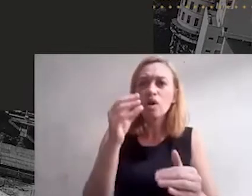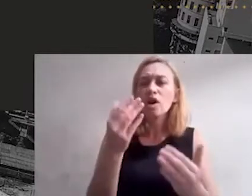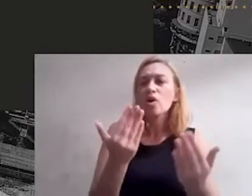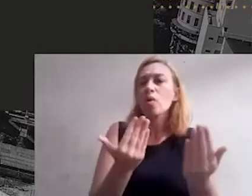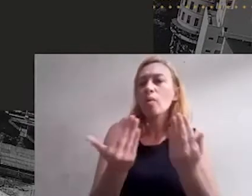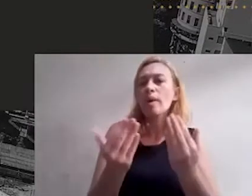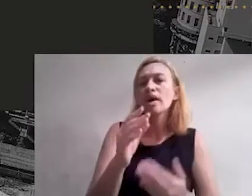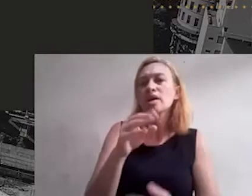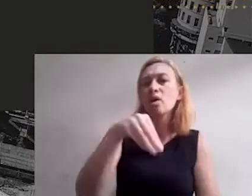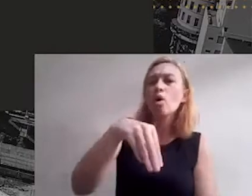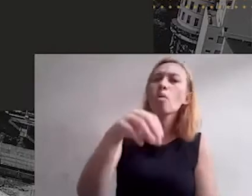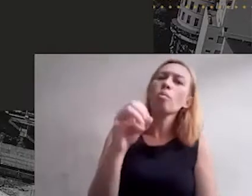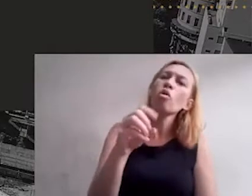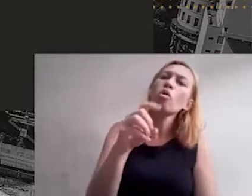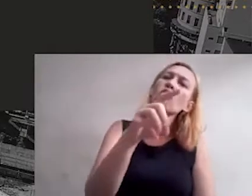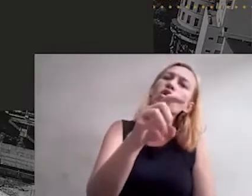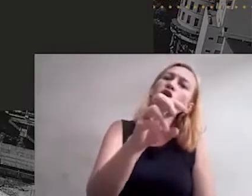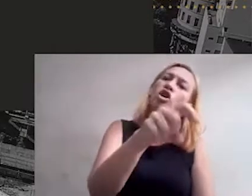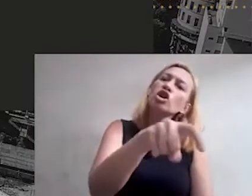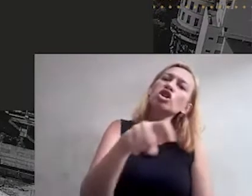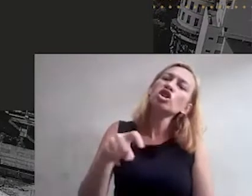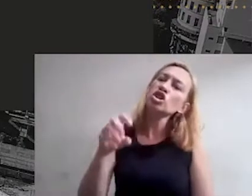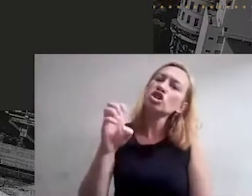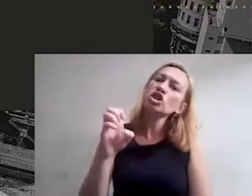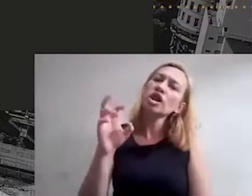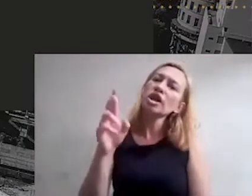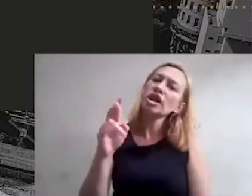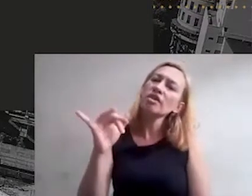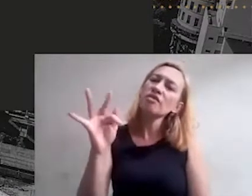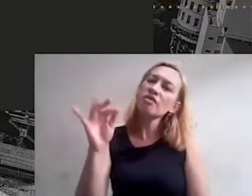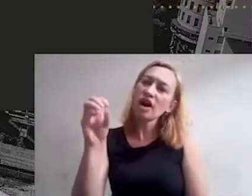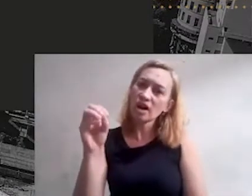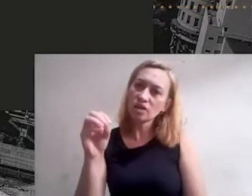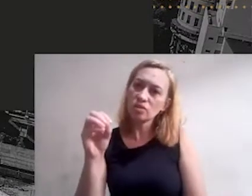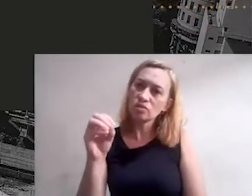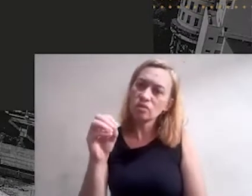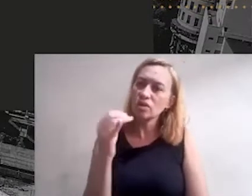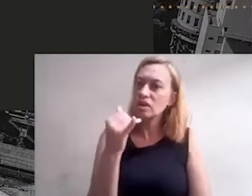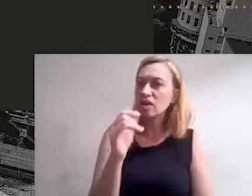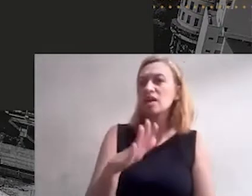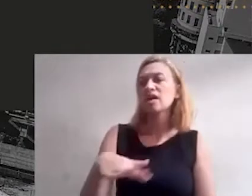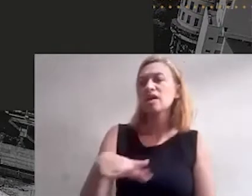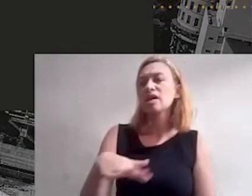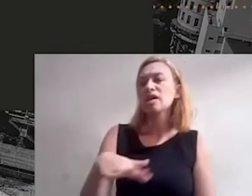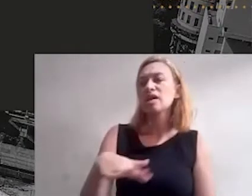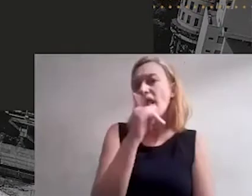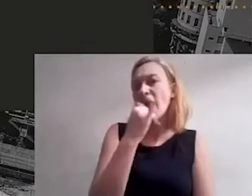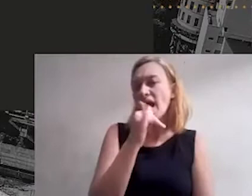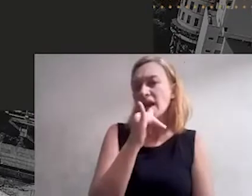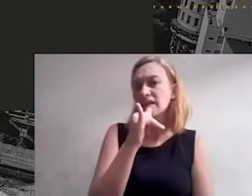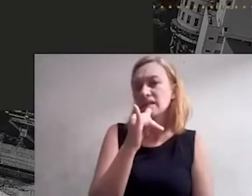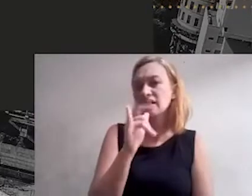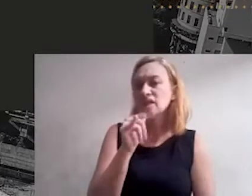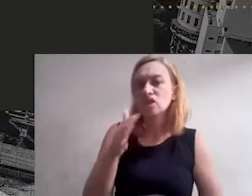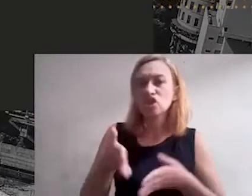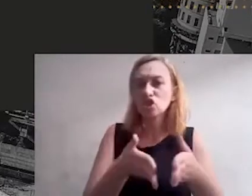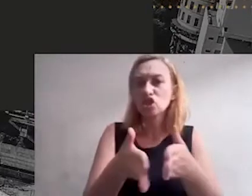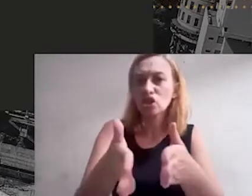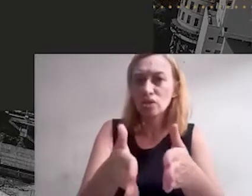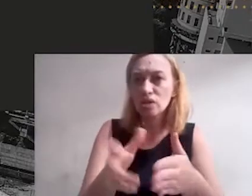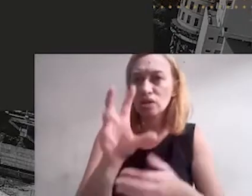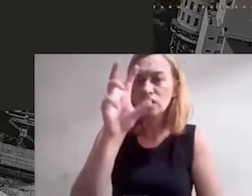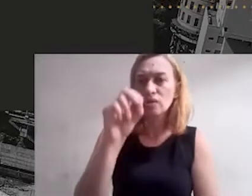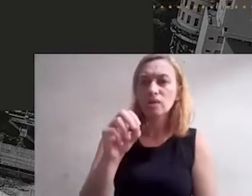por exemplo, do setor de energia elétrica. Que é olhar para a Amazônia como um lugar que tem um tanto de rio, que são não sei quantos megawatts. Então, eu